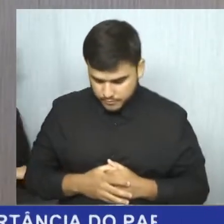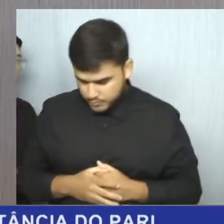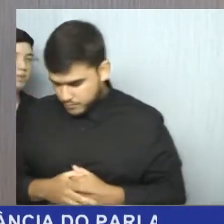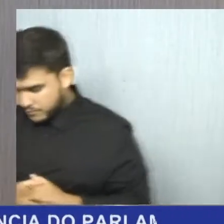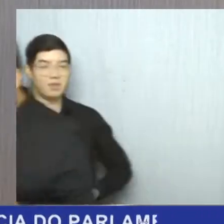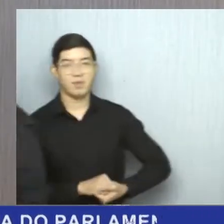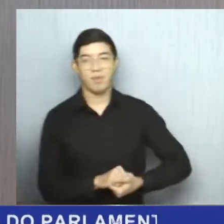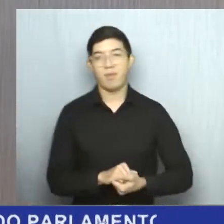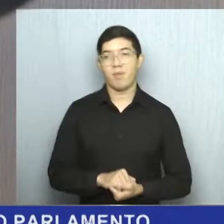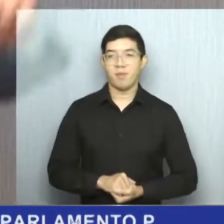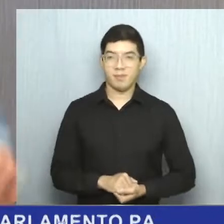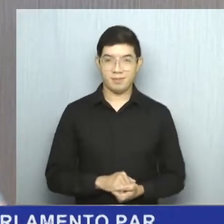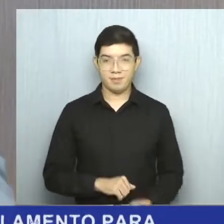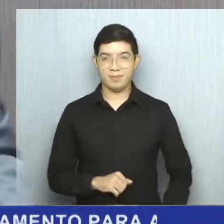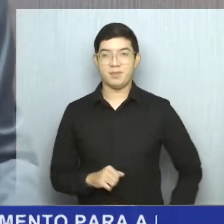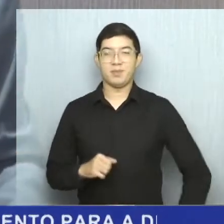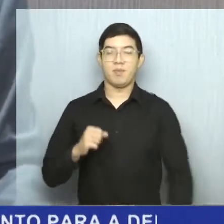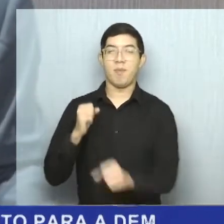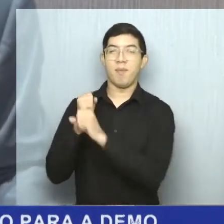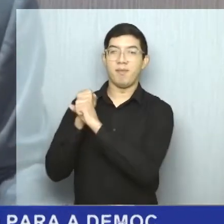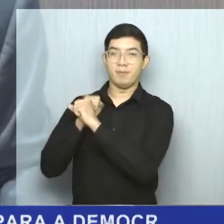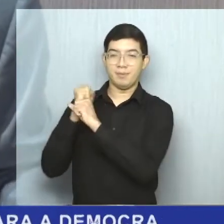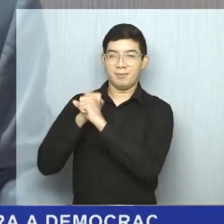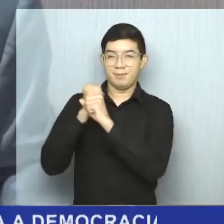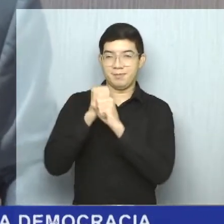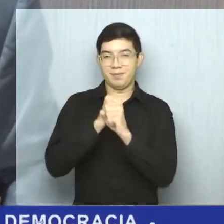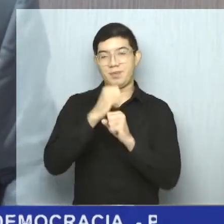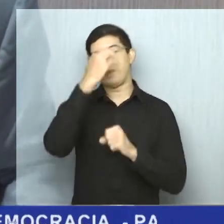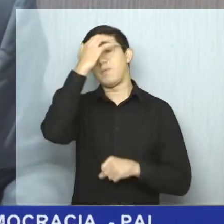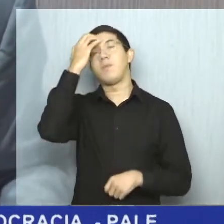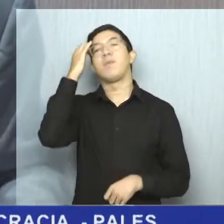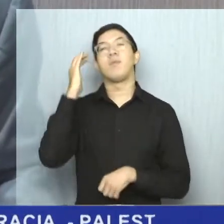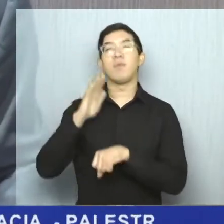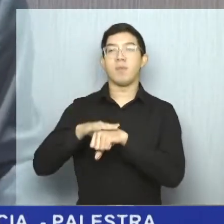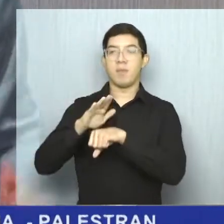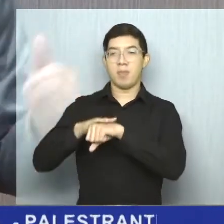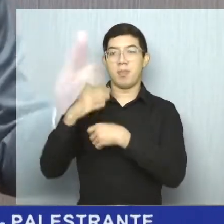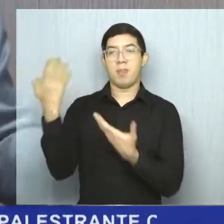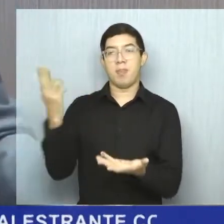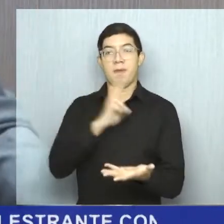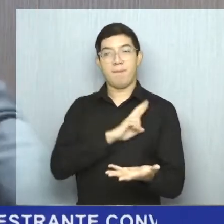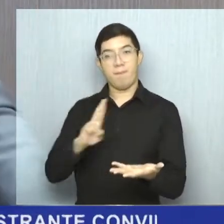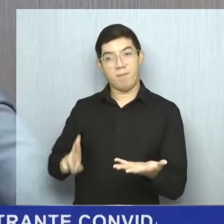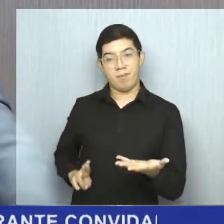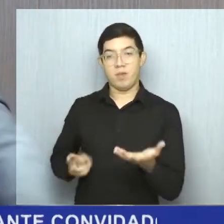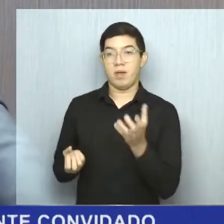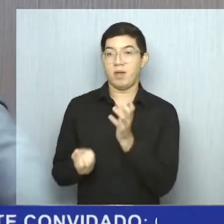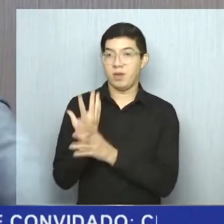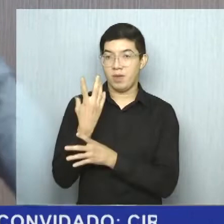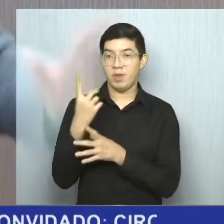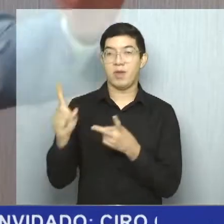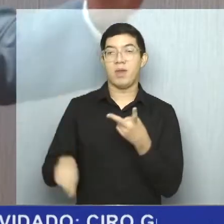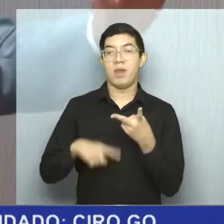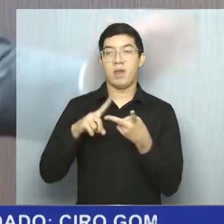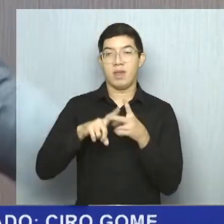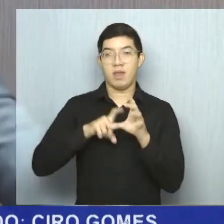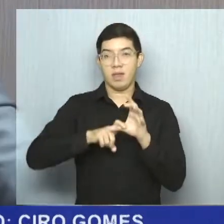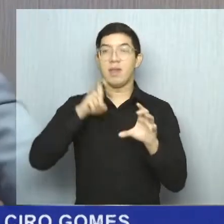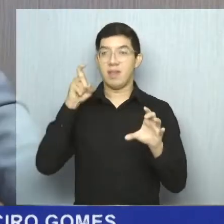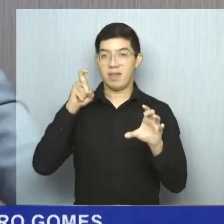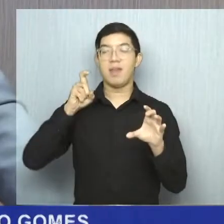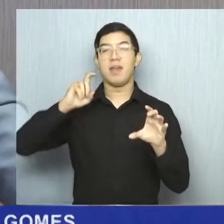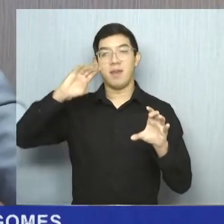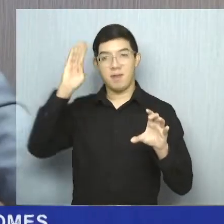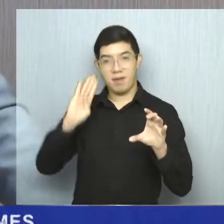mais décadas, né, a fundação da República e a própria independência brasileira. Tudo isso é o gênio de